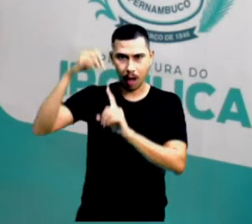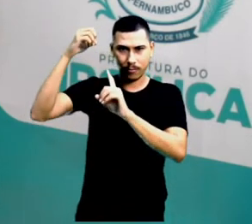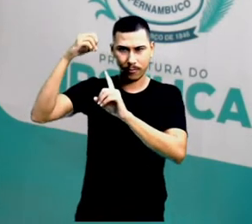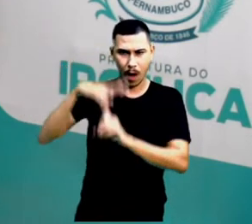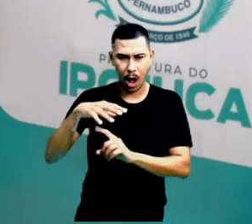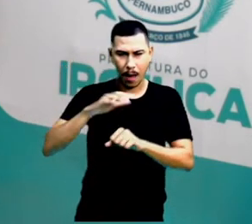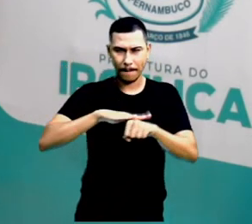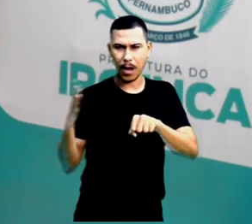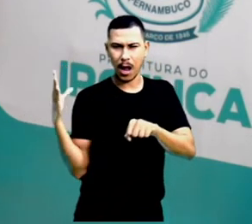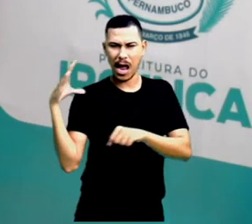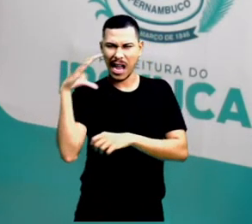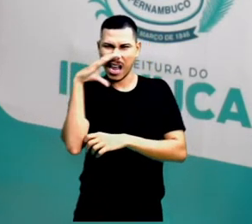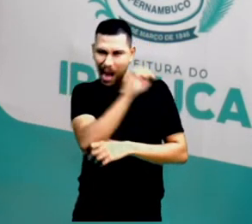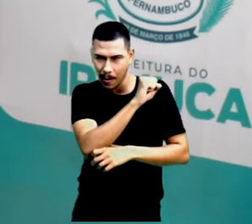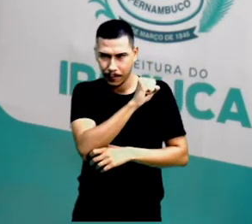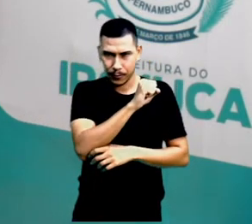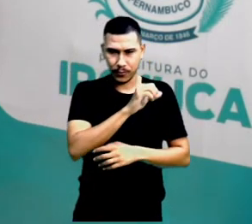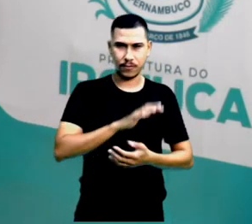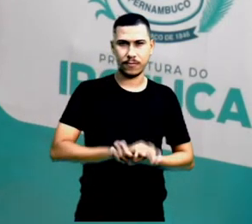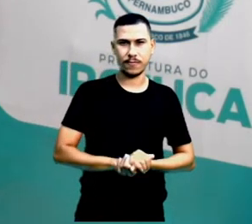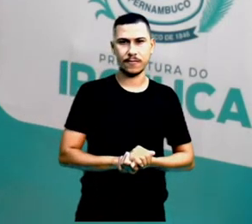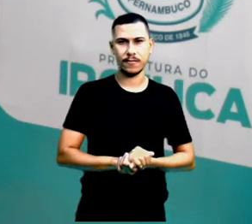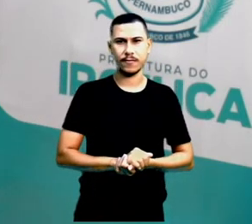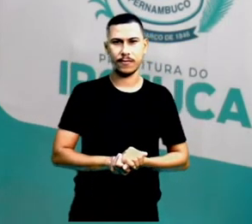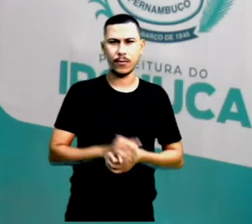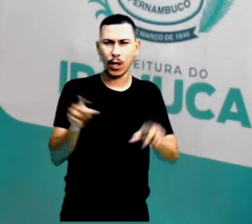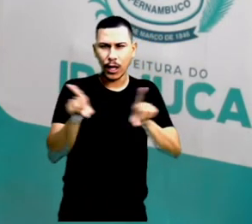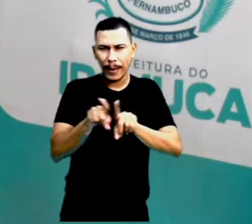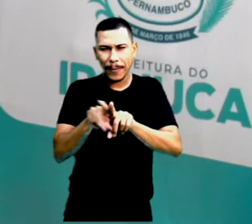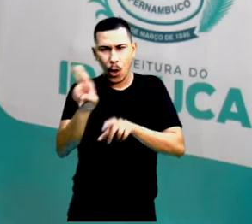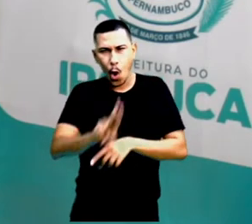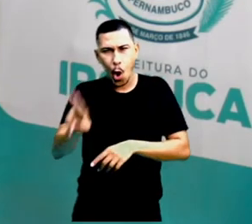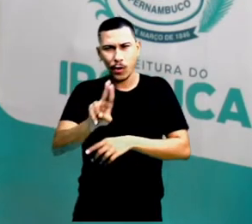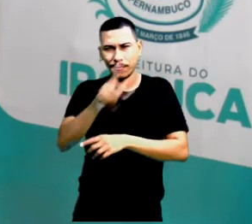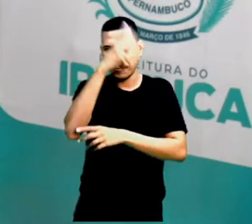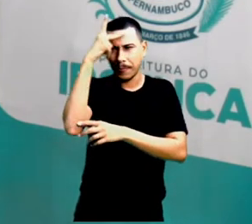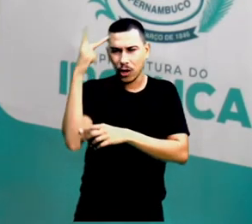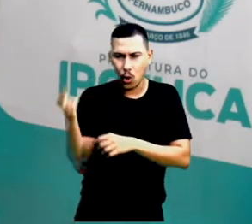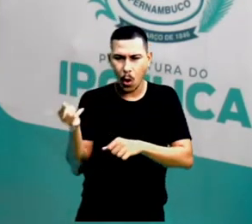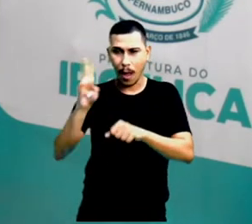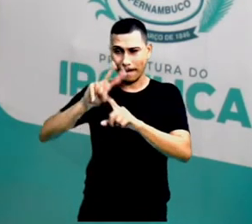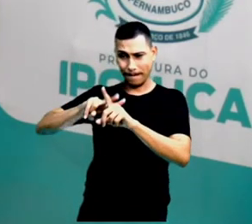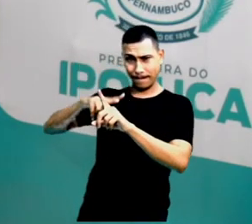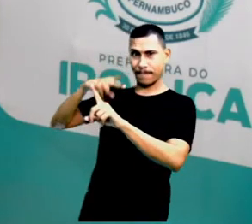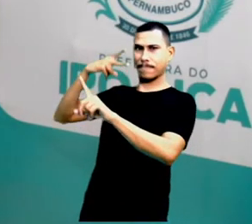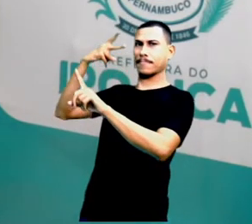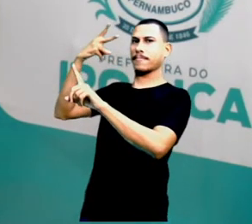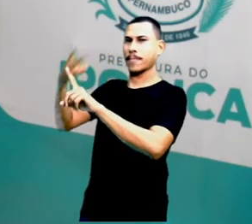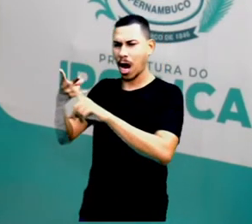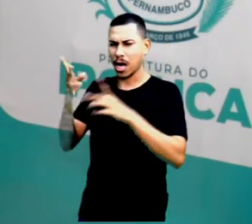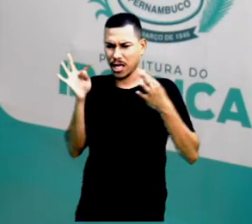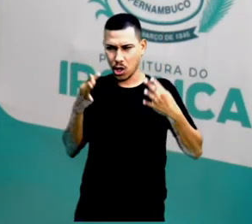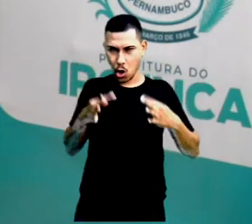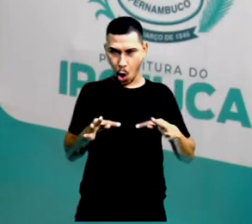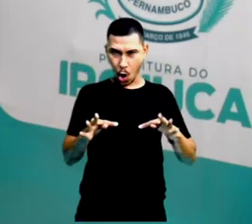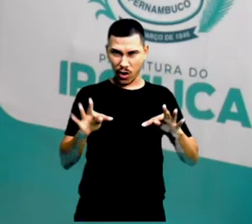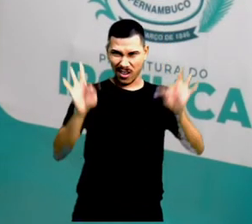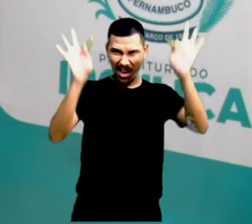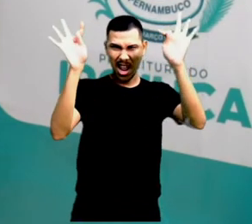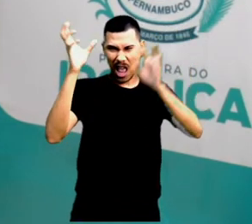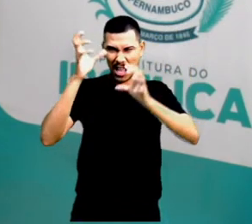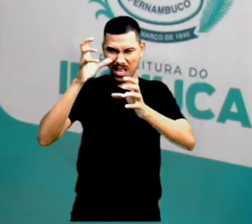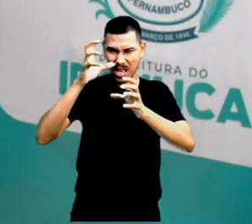rápido, muito mais velocidade, muito mais usuário. É uma tecnologia que vai revolucionar